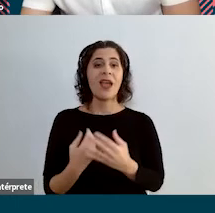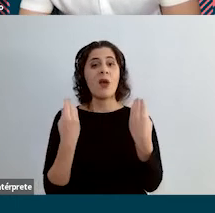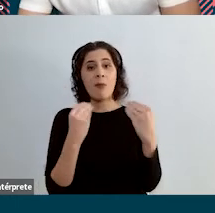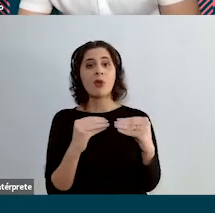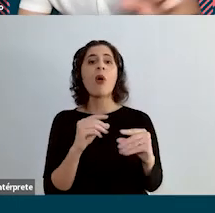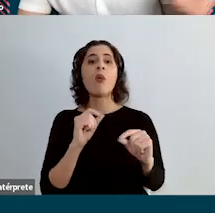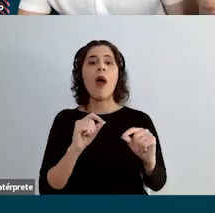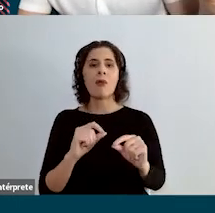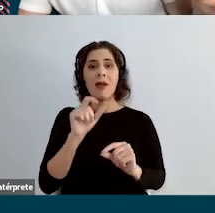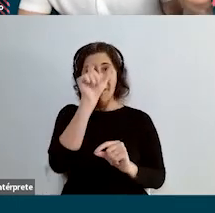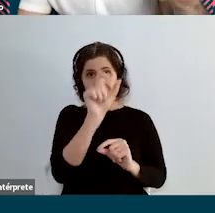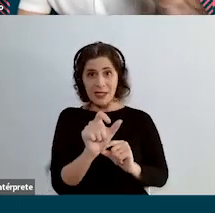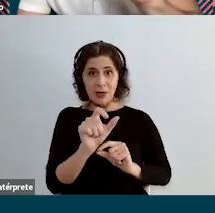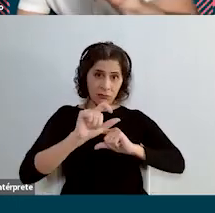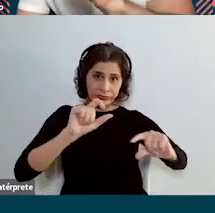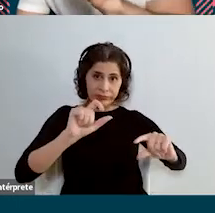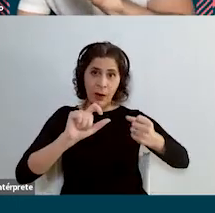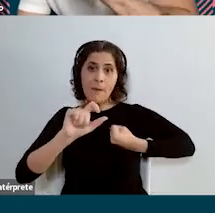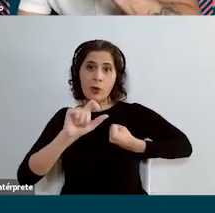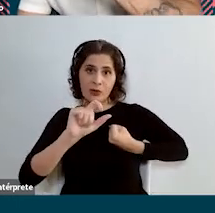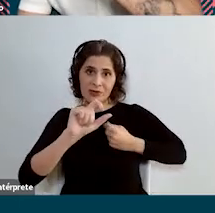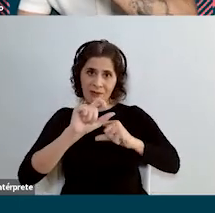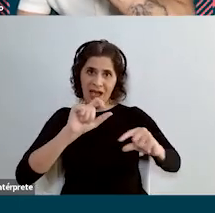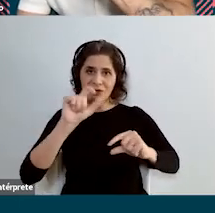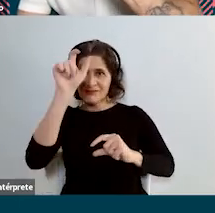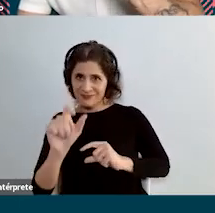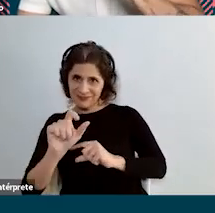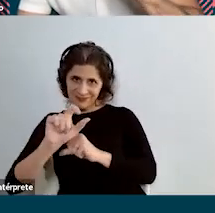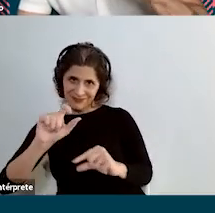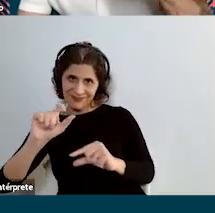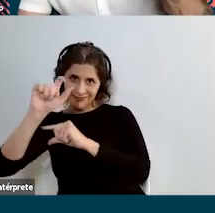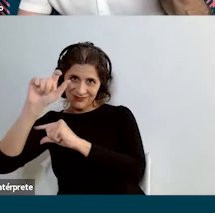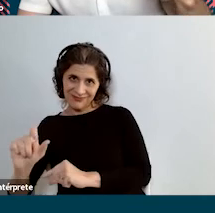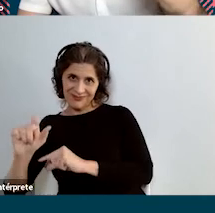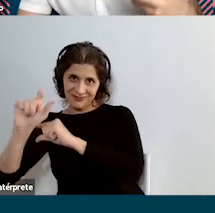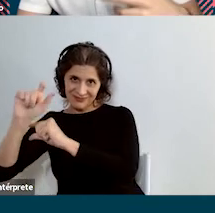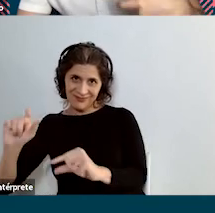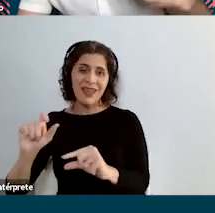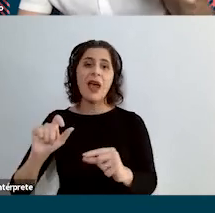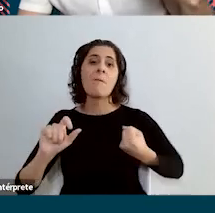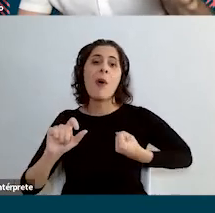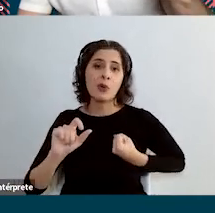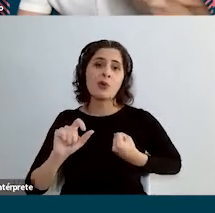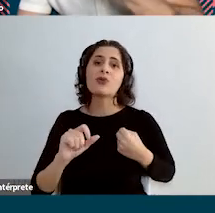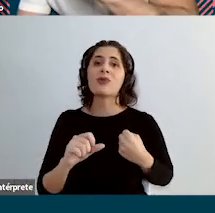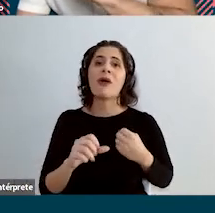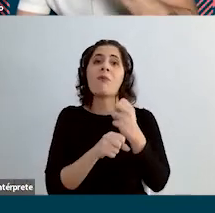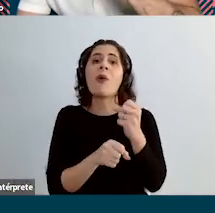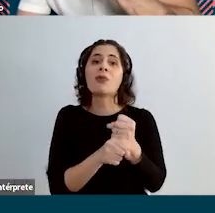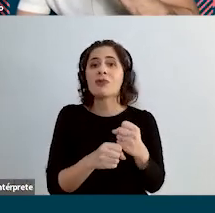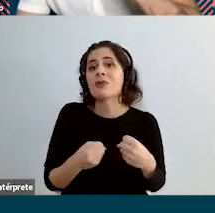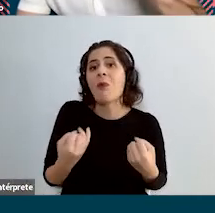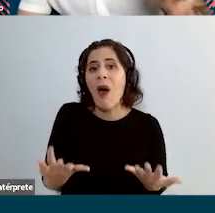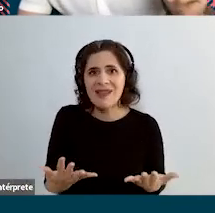colocar a pontuação debaixo dos participantes. Então, a galera começou a perceber como cada grupo,